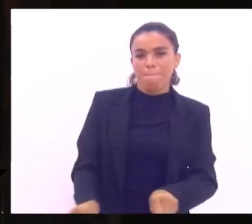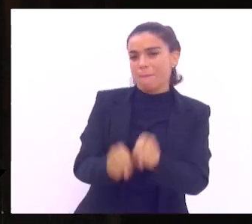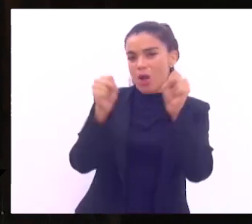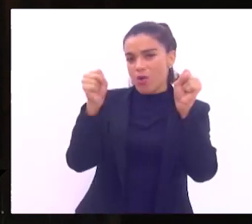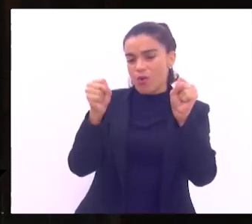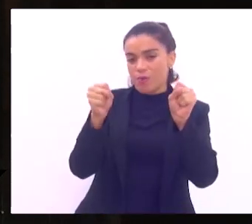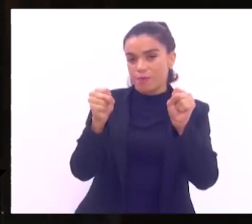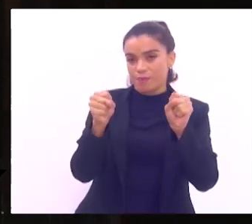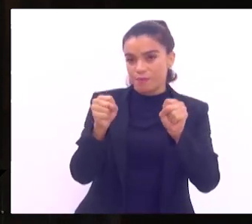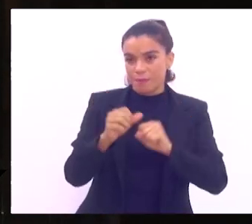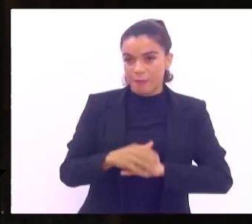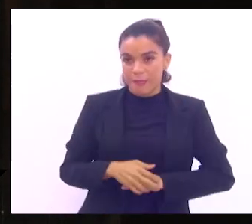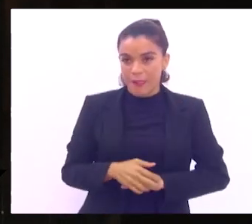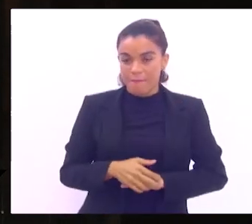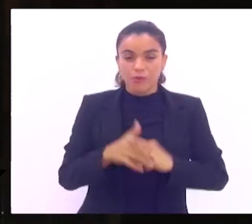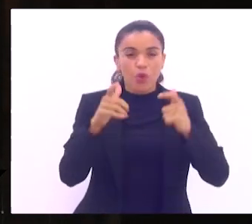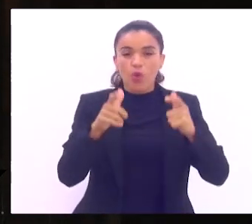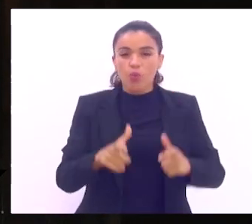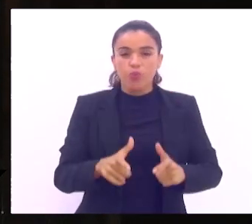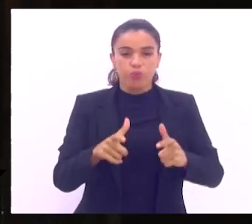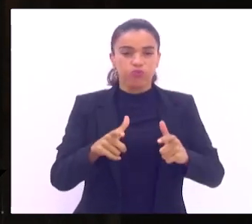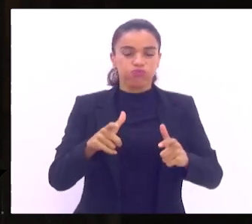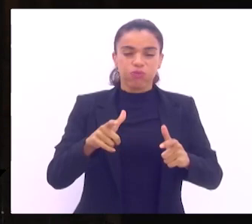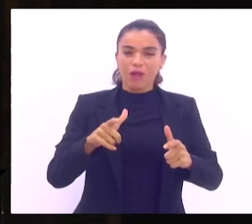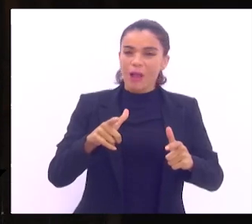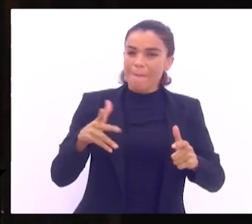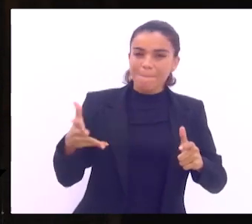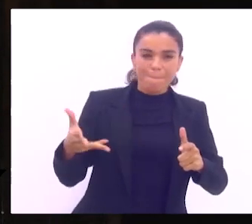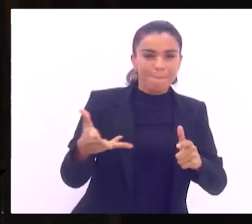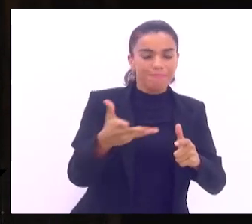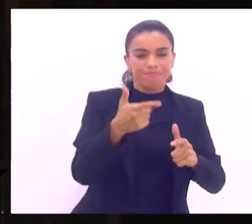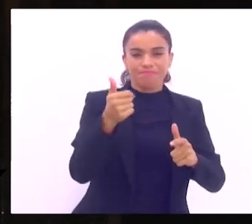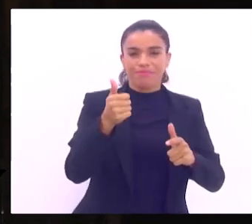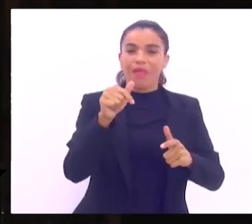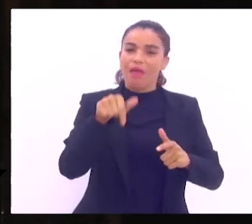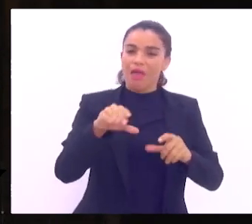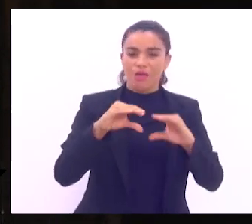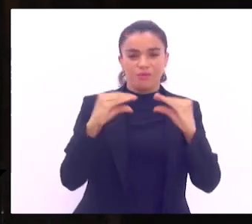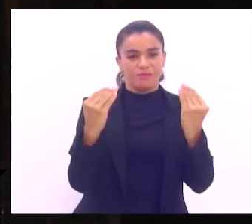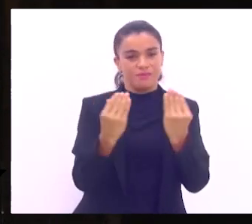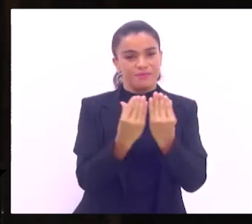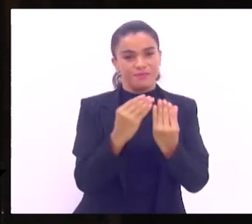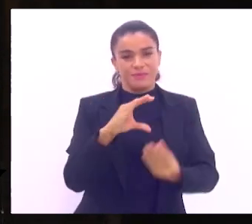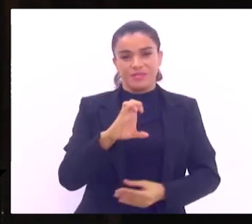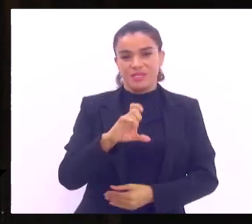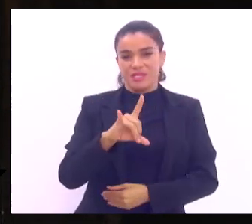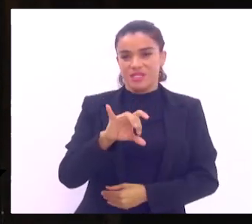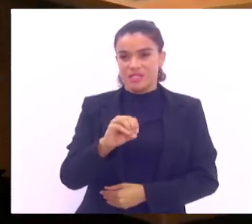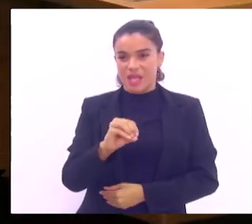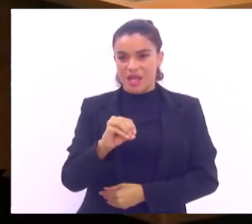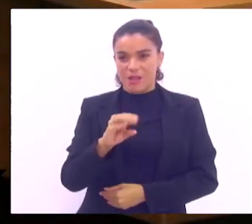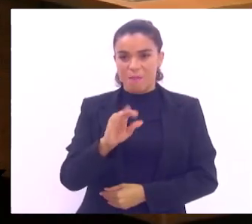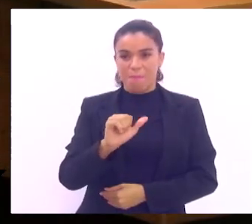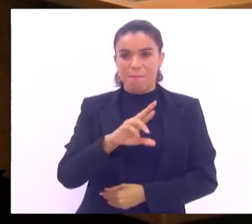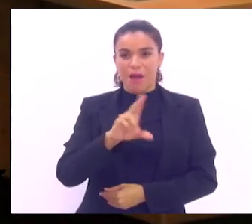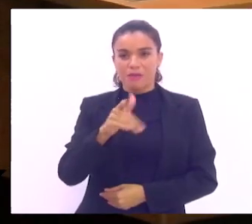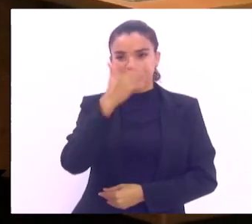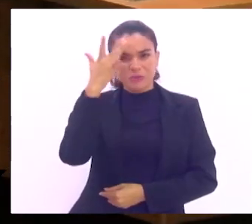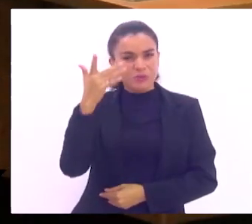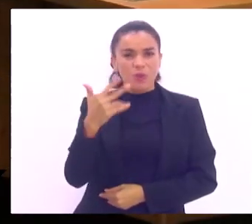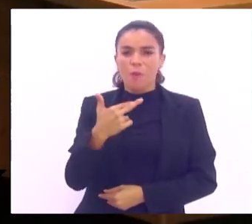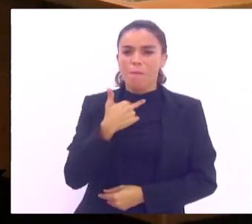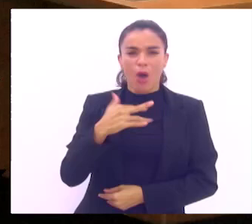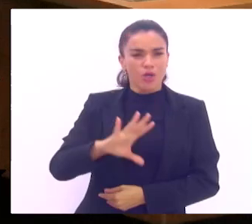A Catedral do Atletismo Brasileiro é o Célio de Barros. Ninguém deveria ter coragem de derrubar. Vamos